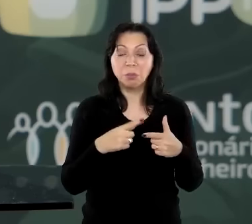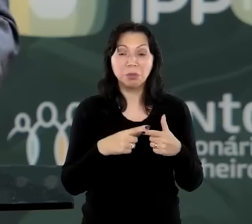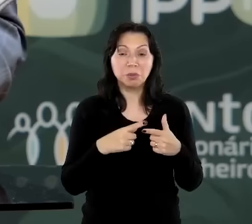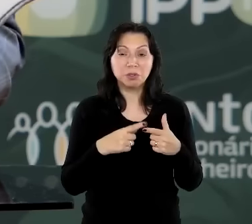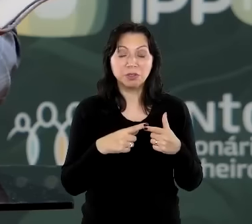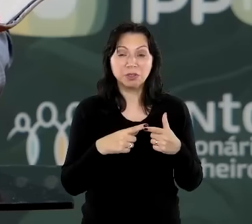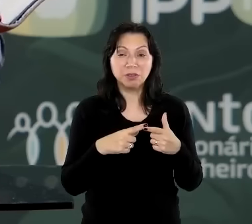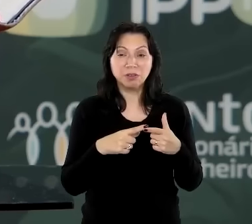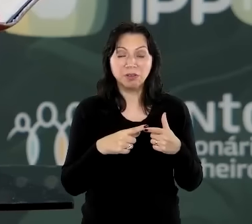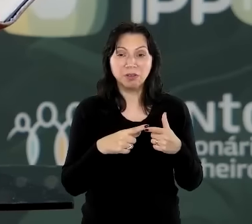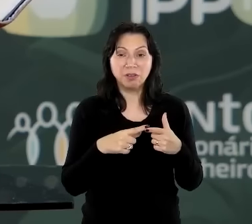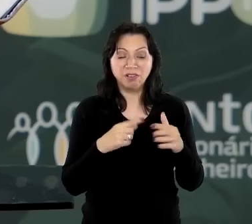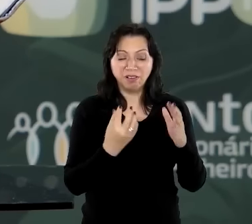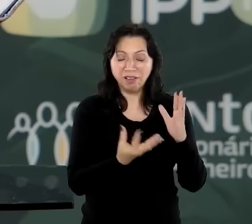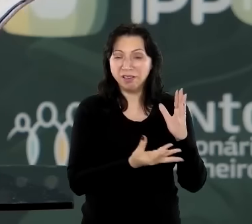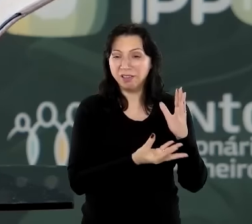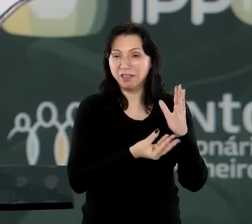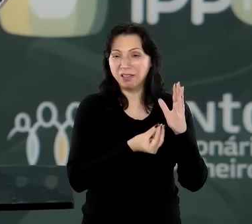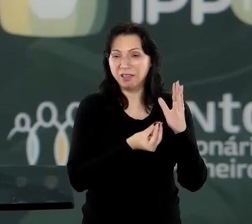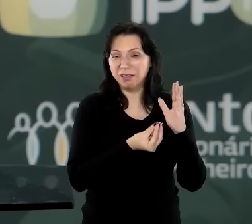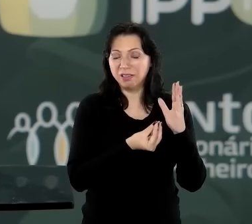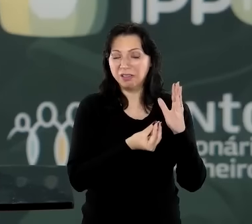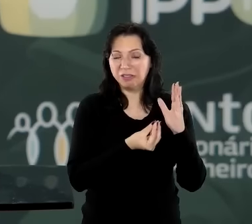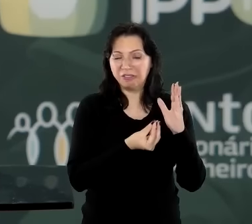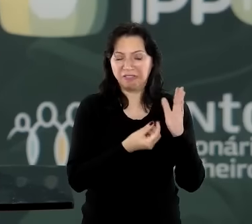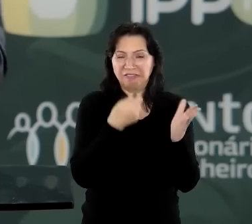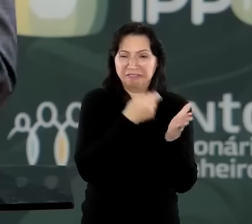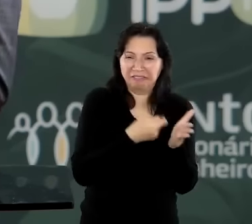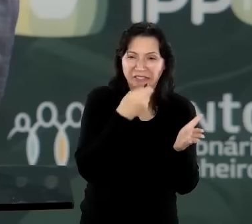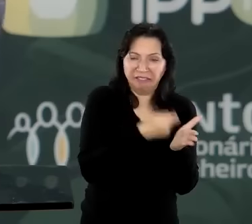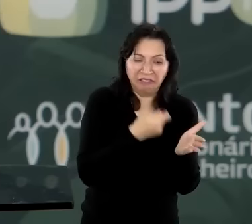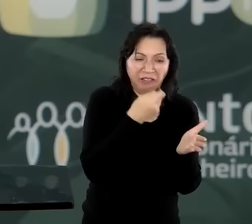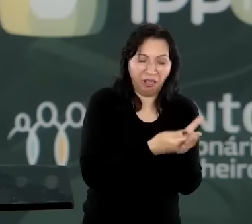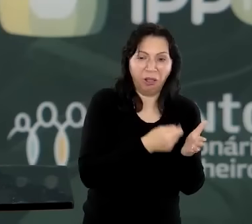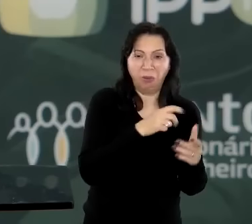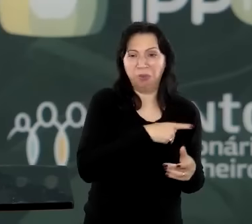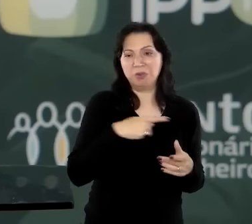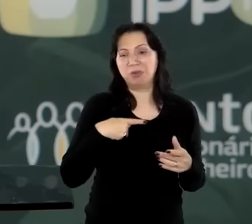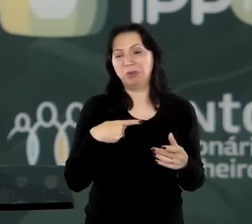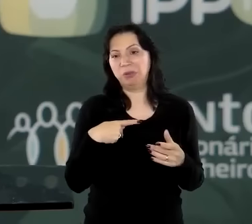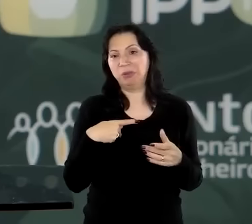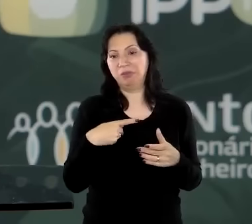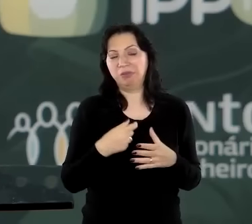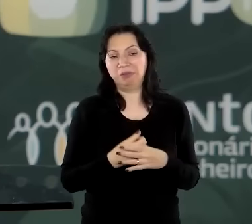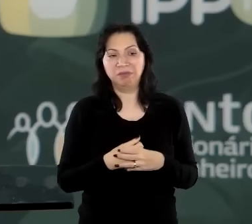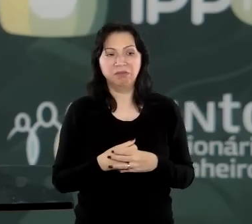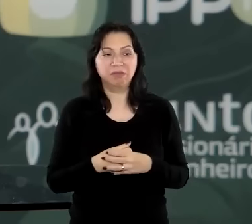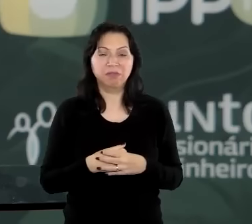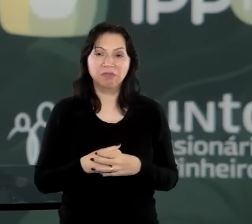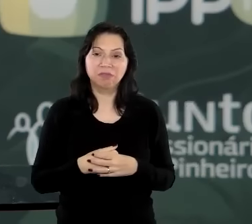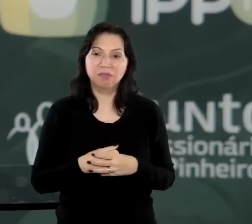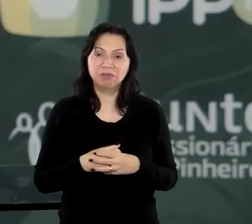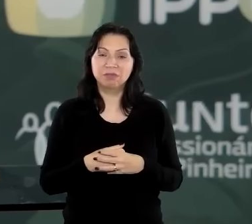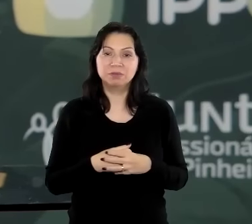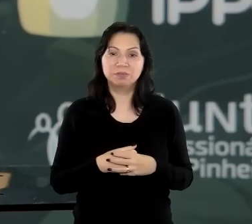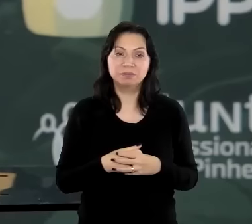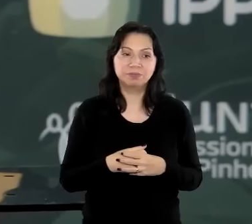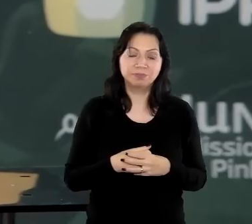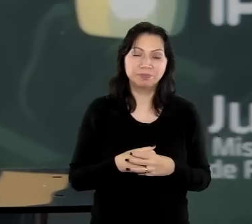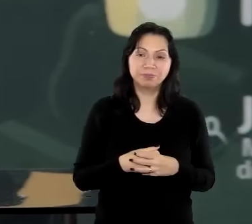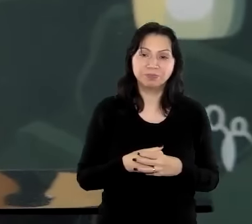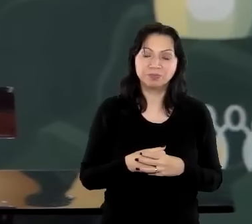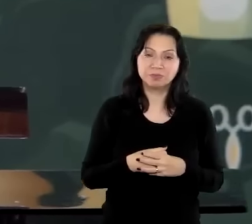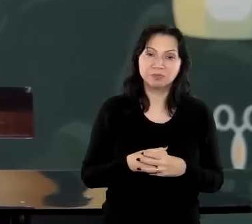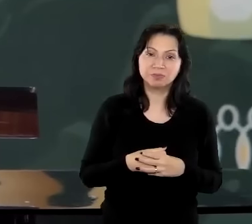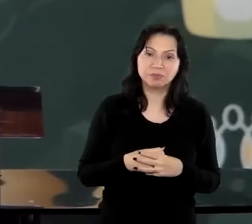porque as ovelhas massacram o pastor. Há poucos dias, brincando um pouco agora, eu perguntei a um colega assim, que